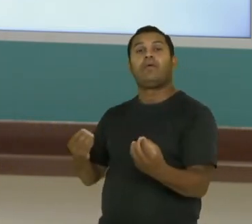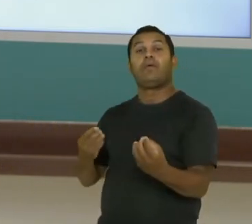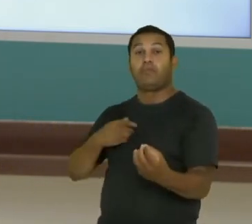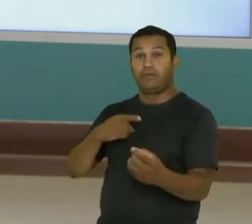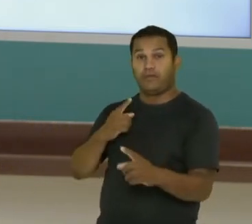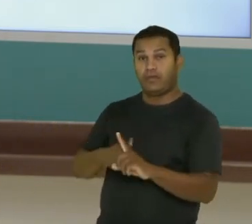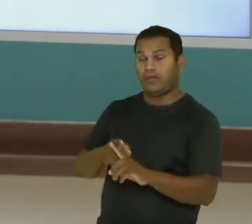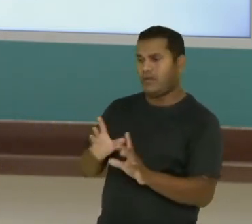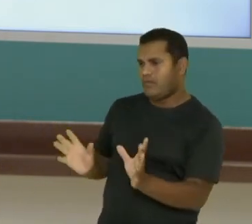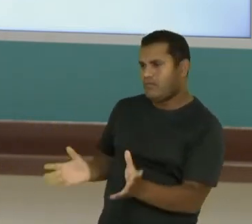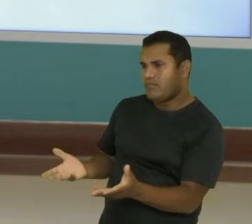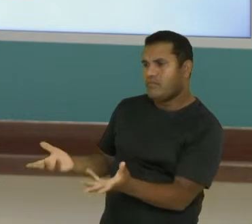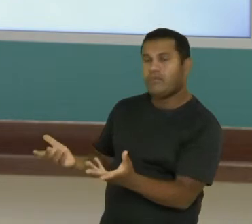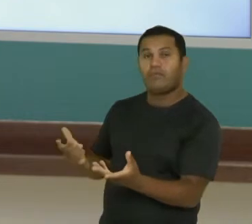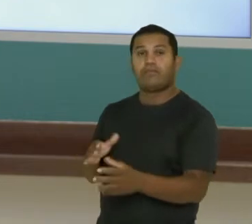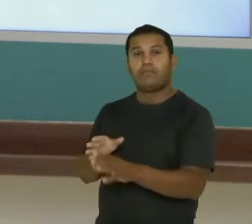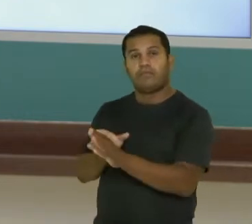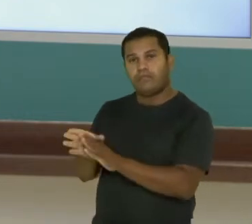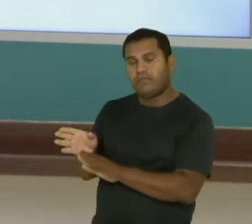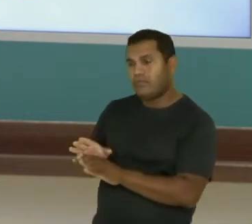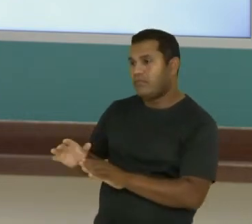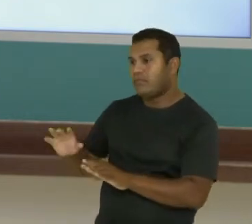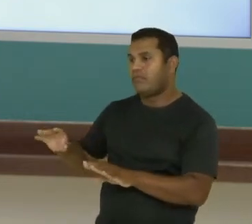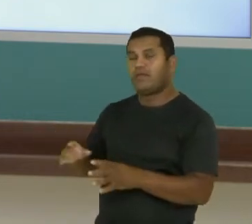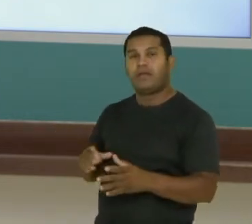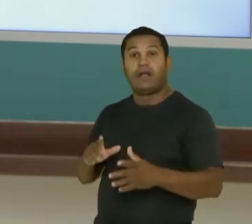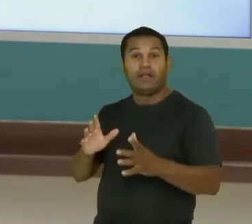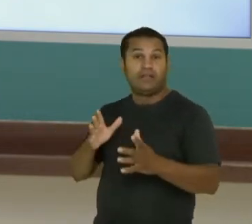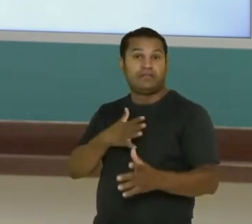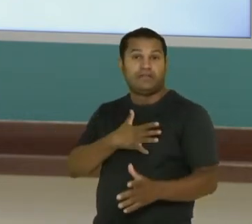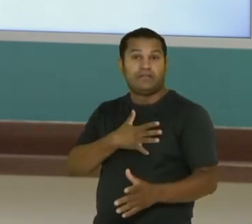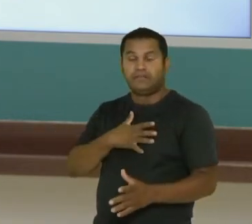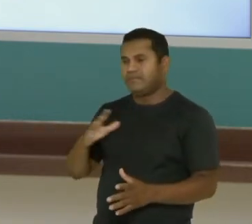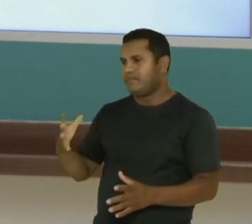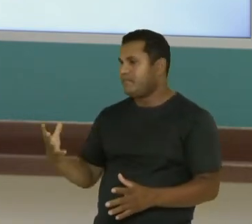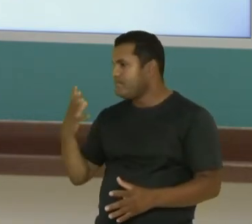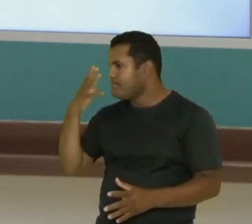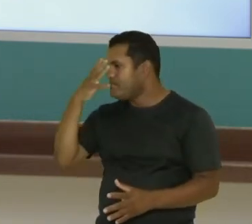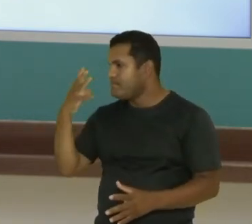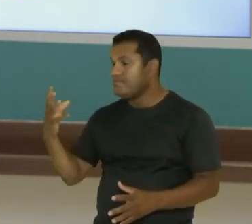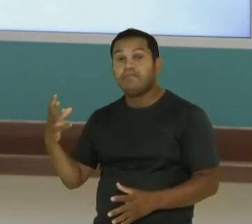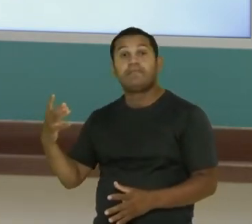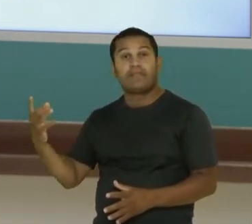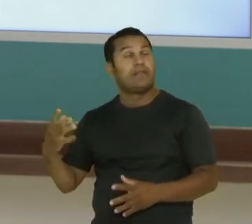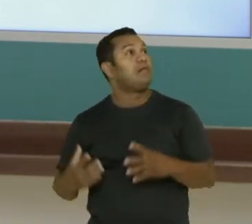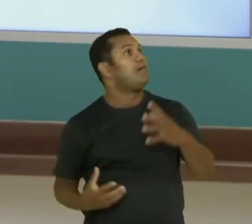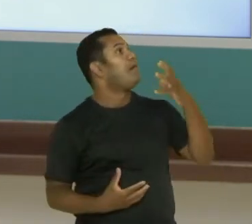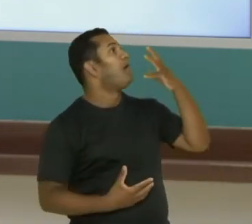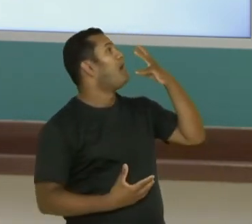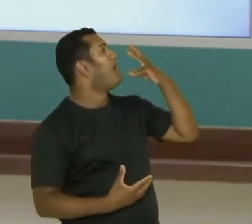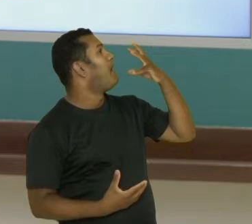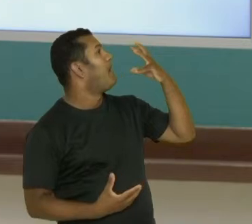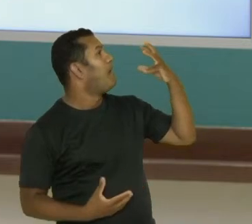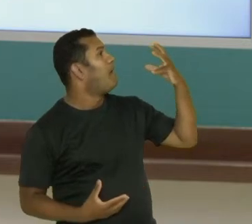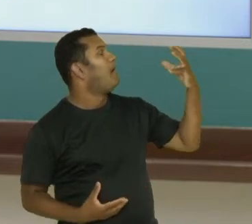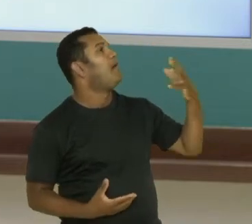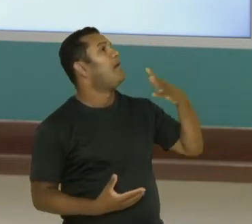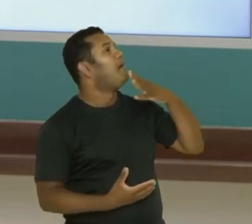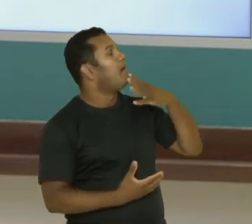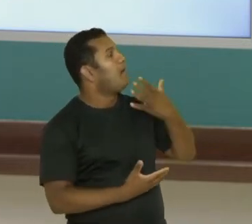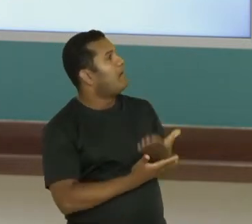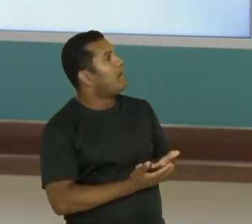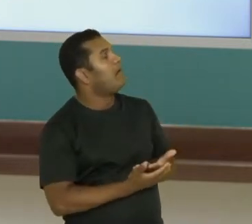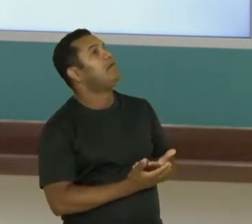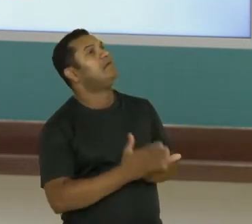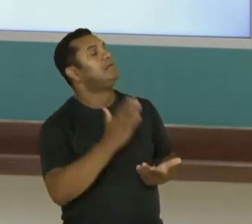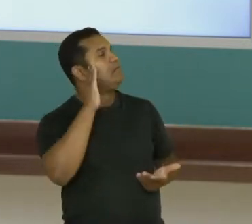mesmo você entreter o seu público. Então qual é o público-alvo do seu discurso? Isso é sempre muito importante